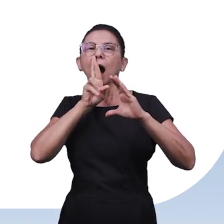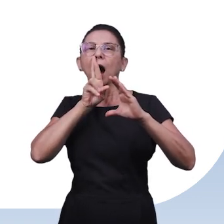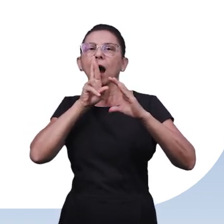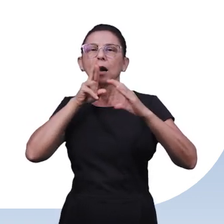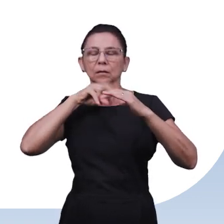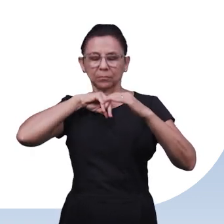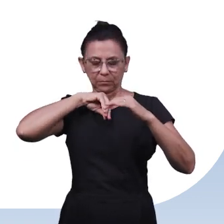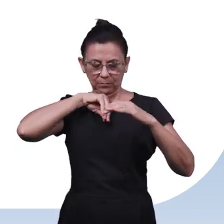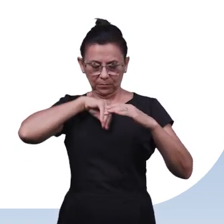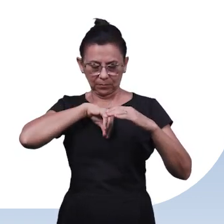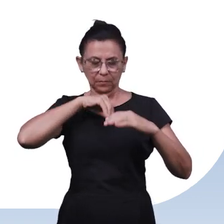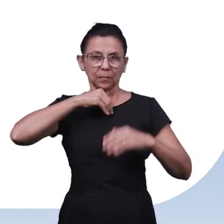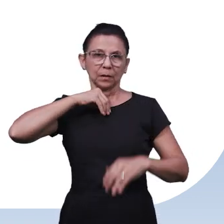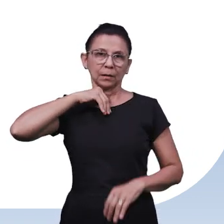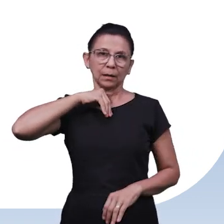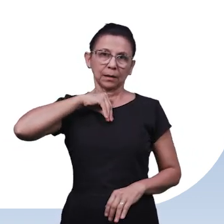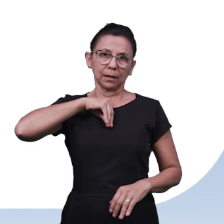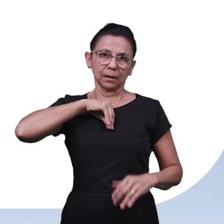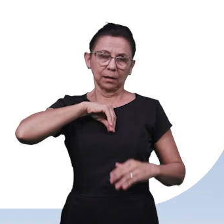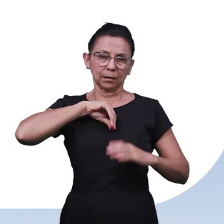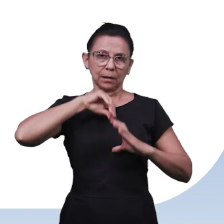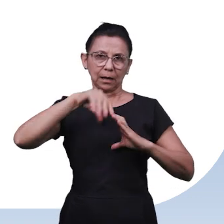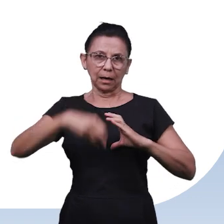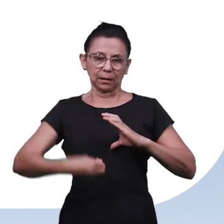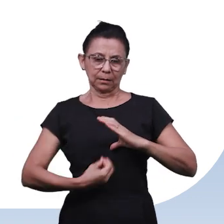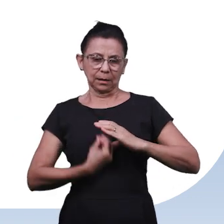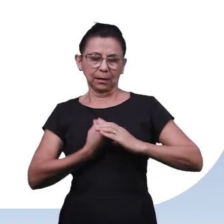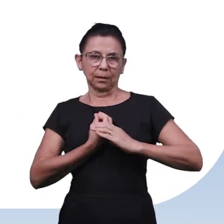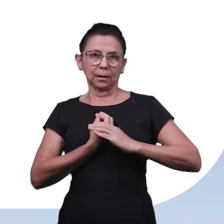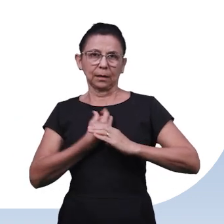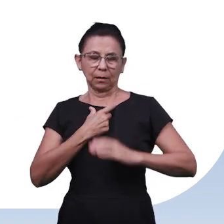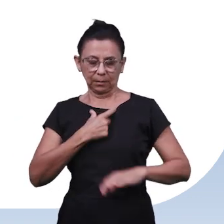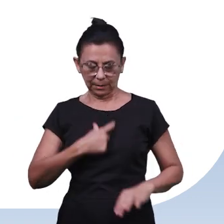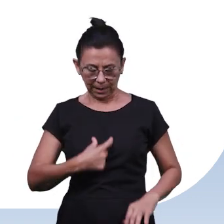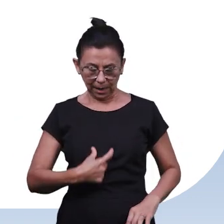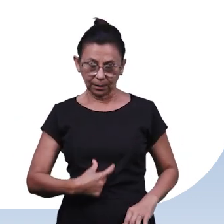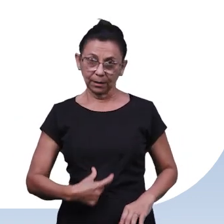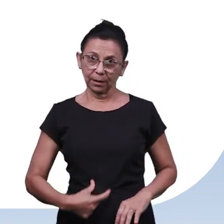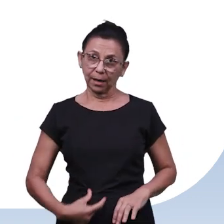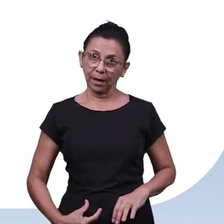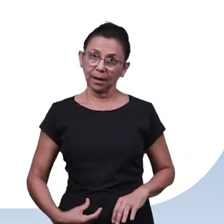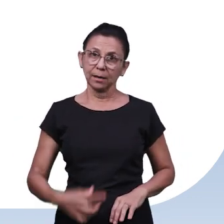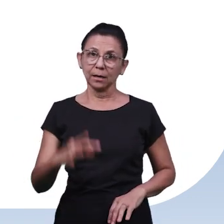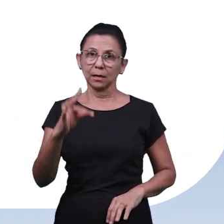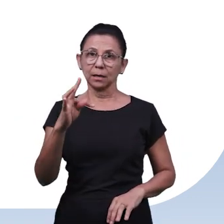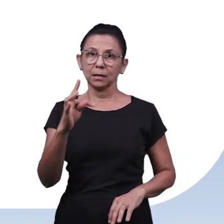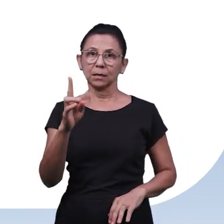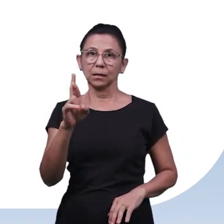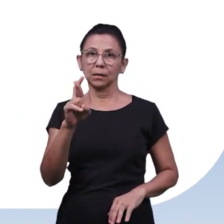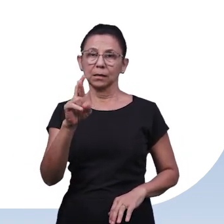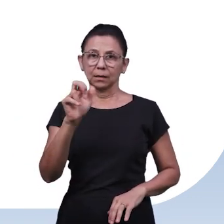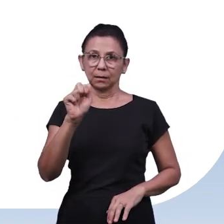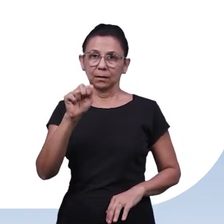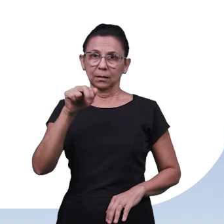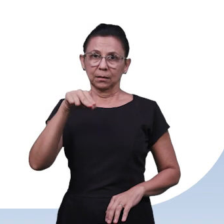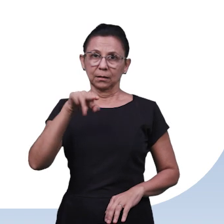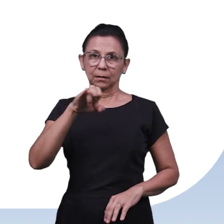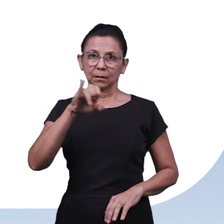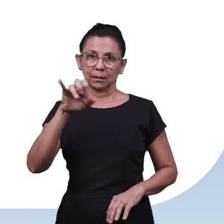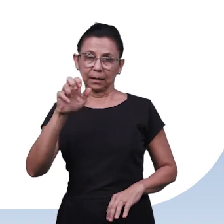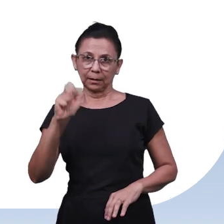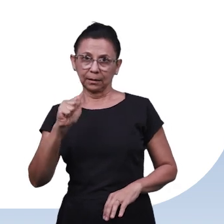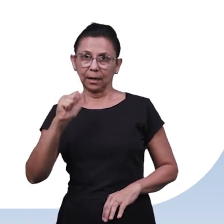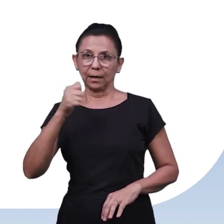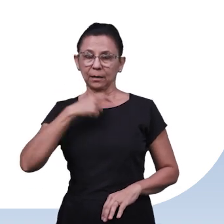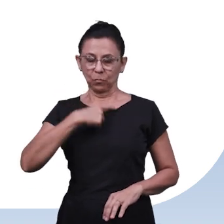traqueia, caminhando pela traqueia para essa região da prega vocal, geram a vibração, como já